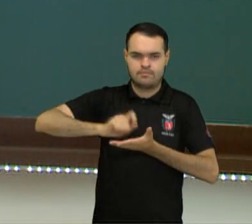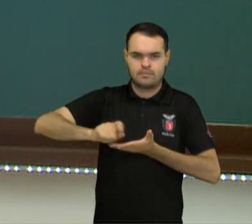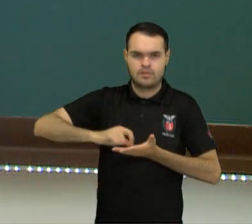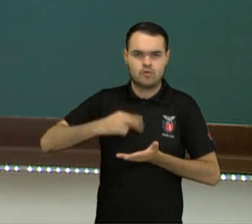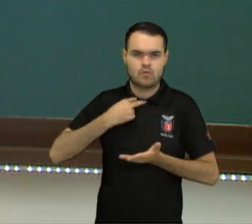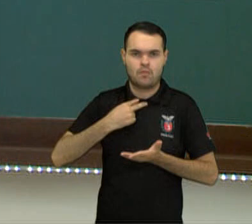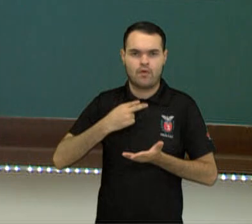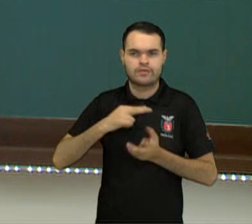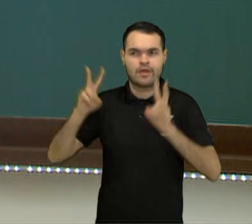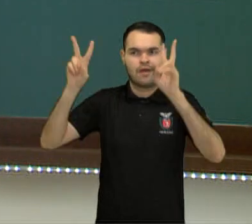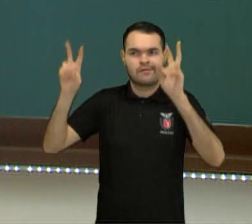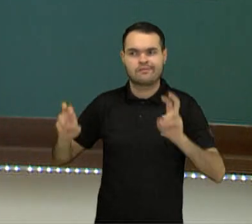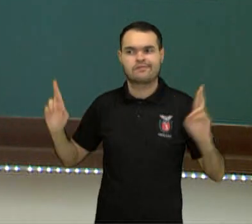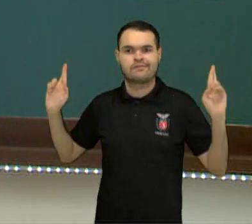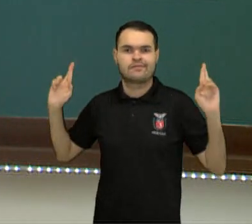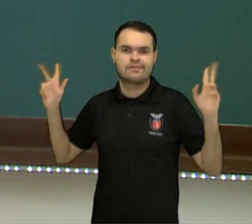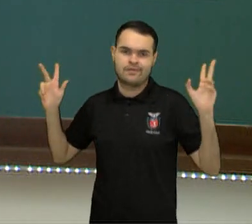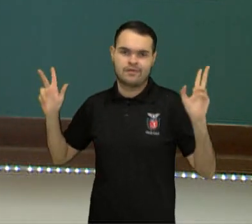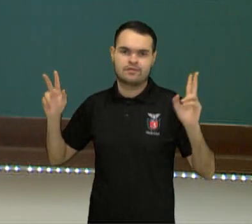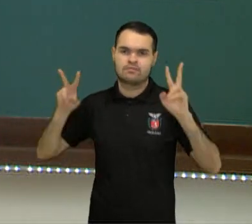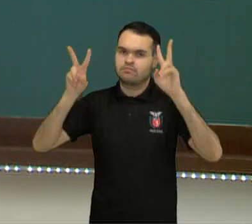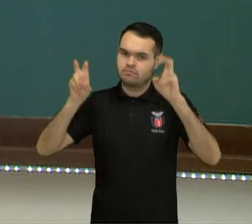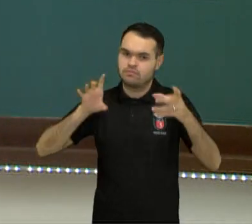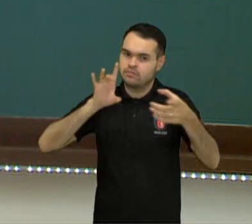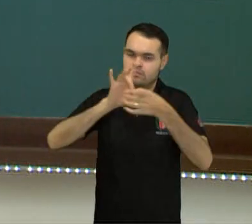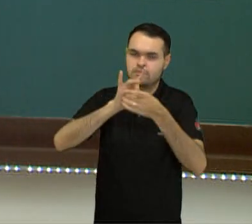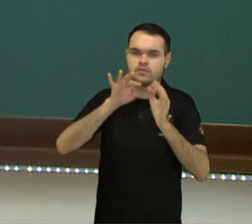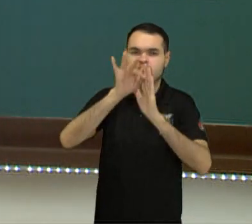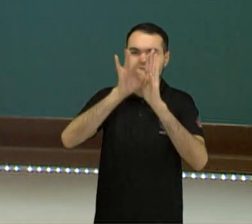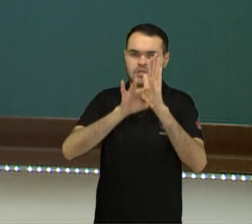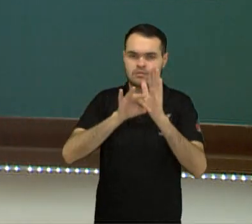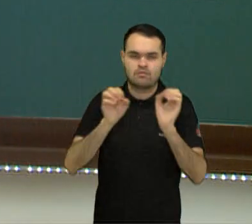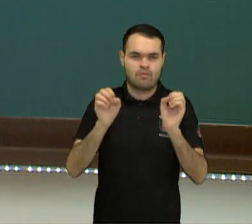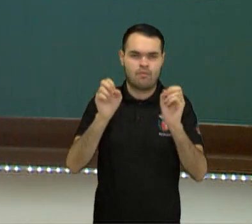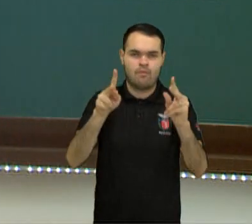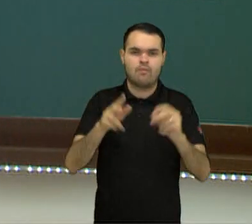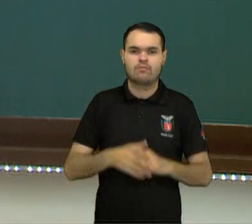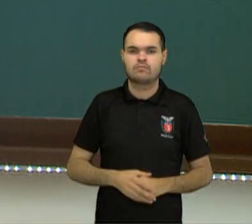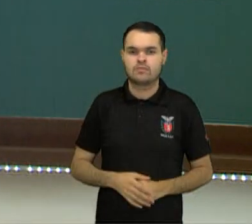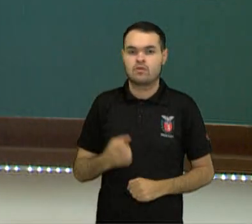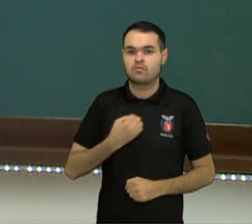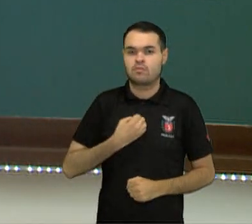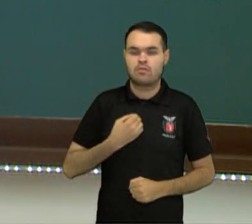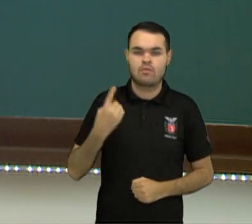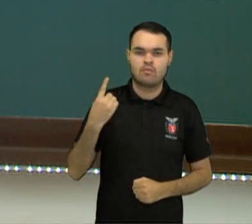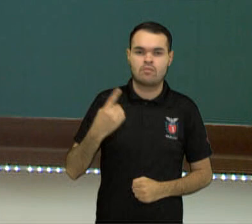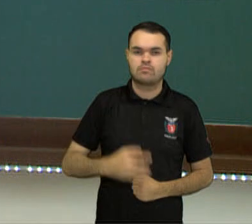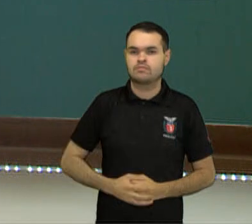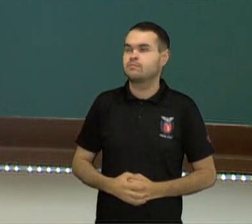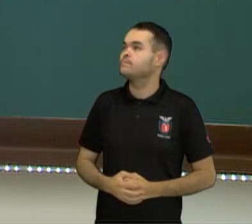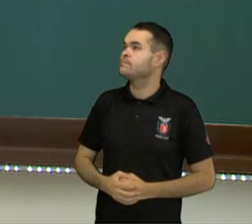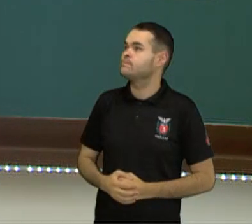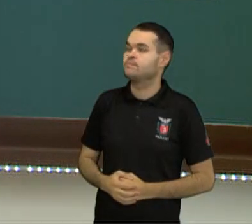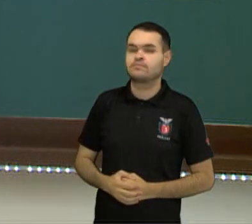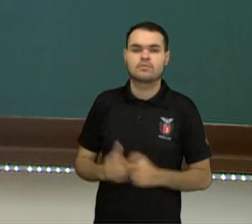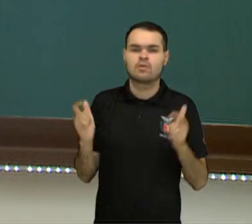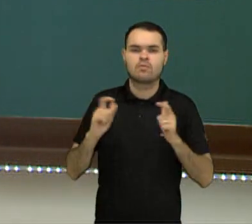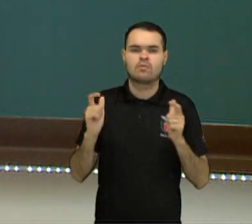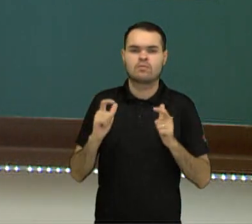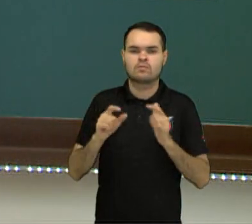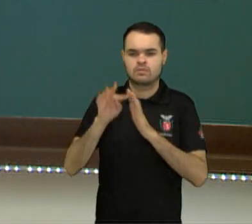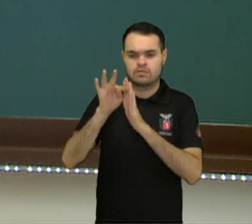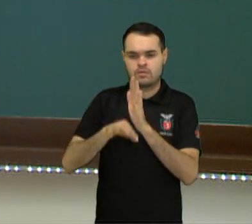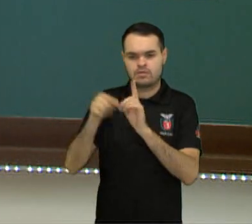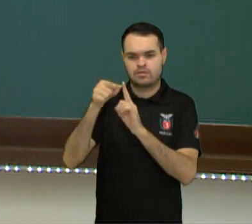poder fugir do que de fato estava escrito no texto, né? Do que o texto estava falando. Então, número 1, where can this type of text be found? Onde que esse